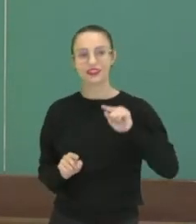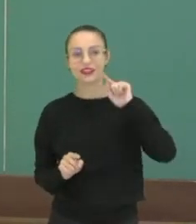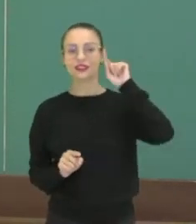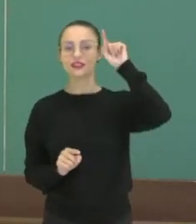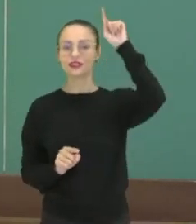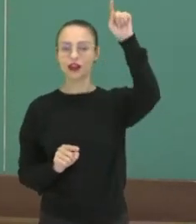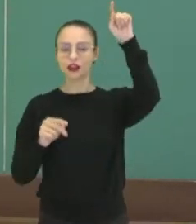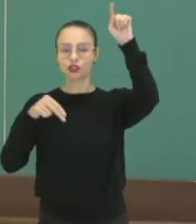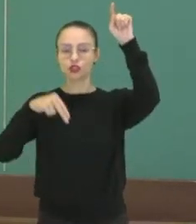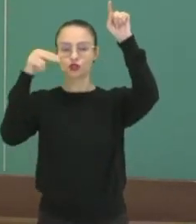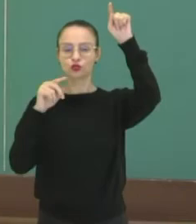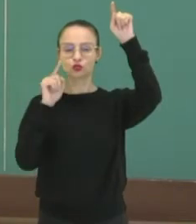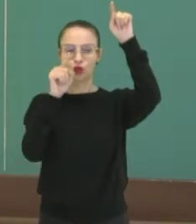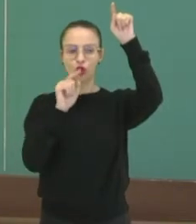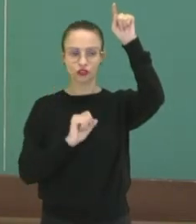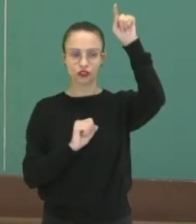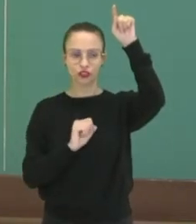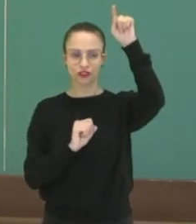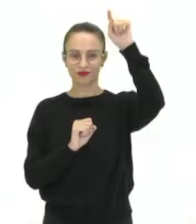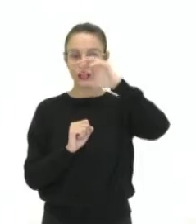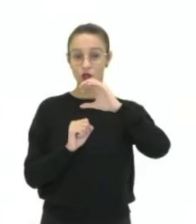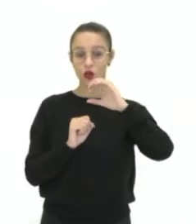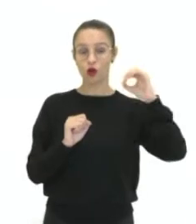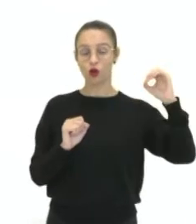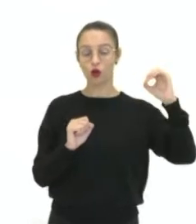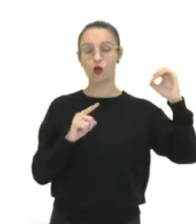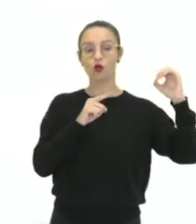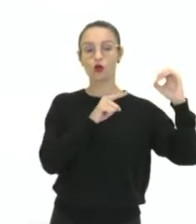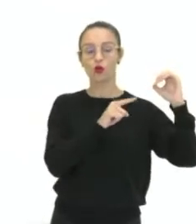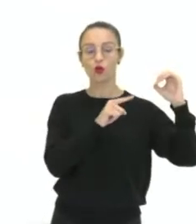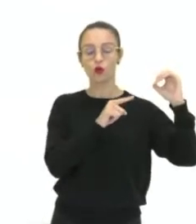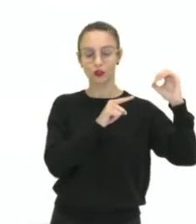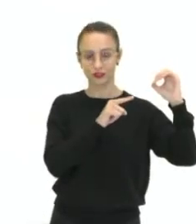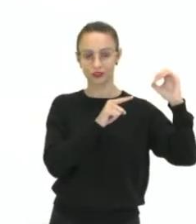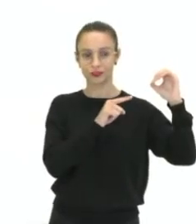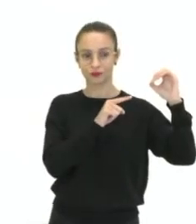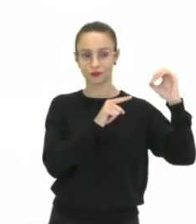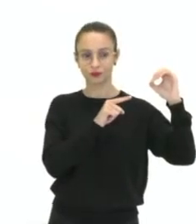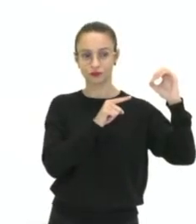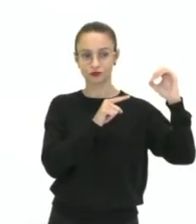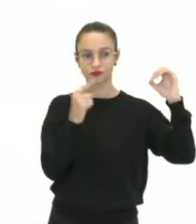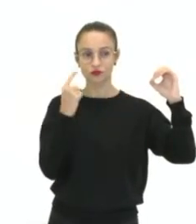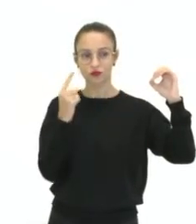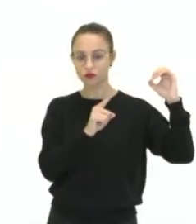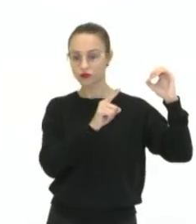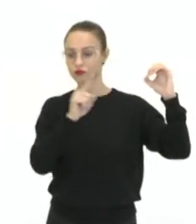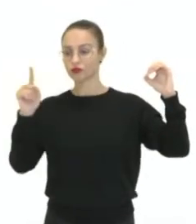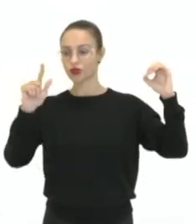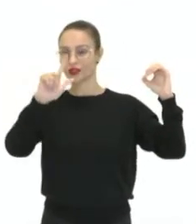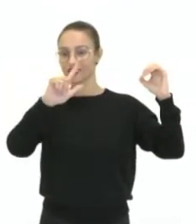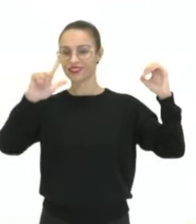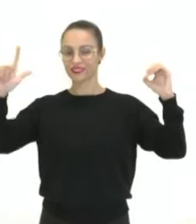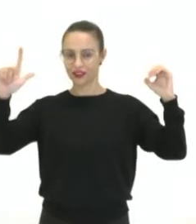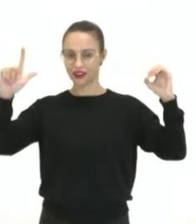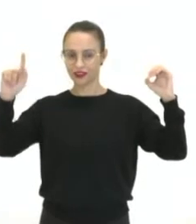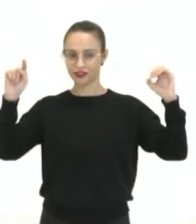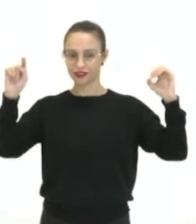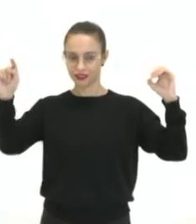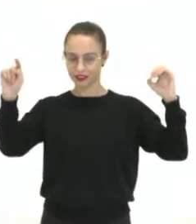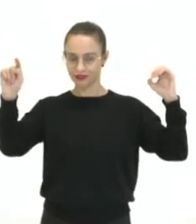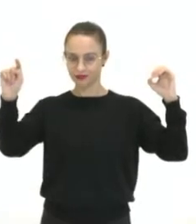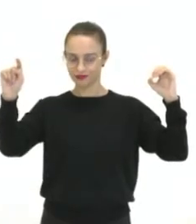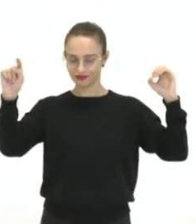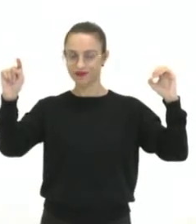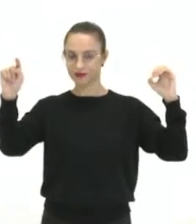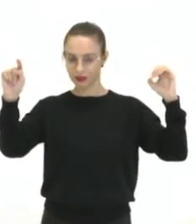gente pegar ali no oeste, na Serra da Contamana, né, nascente do Rio Moa, no leste, a Ponta dos Seixas, que é a